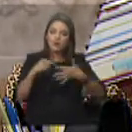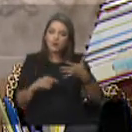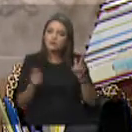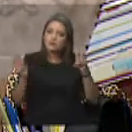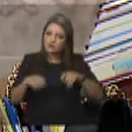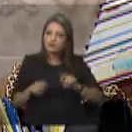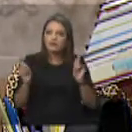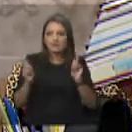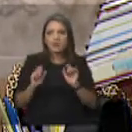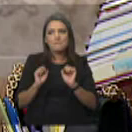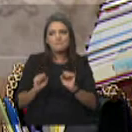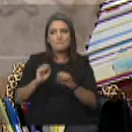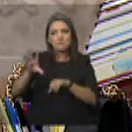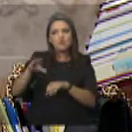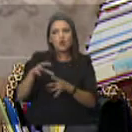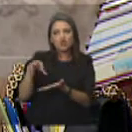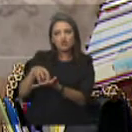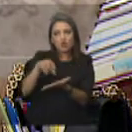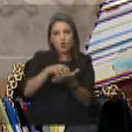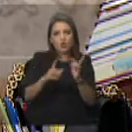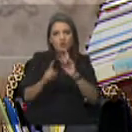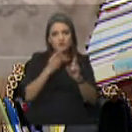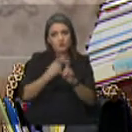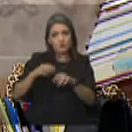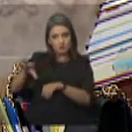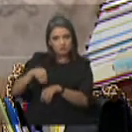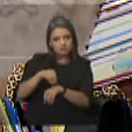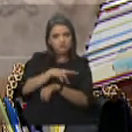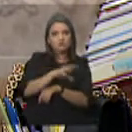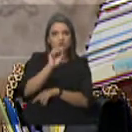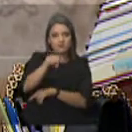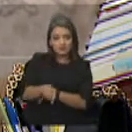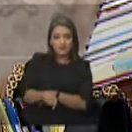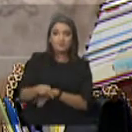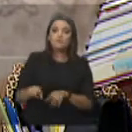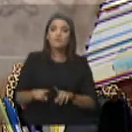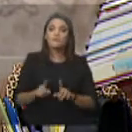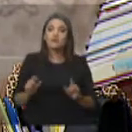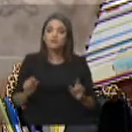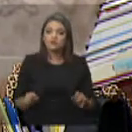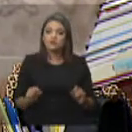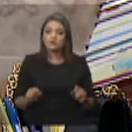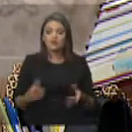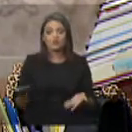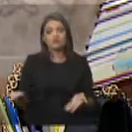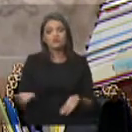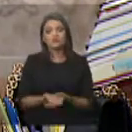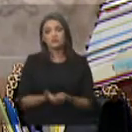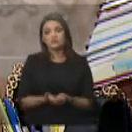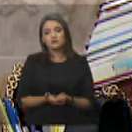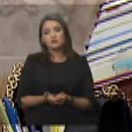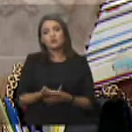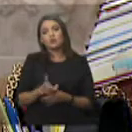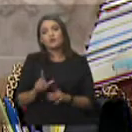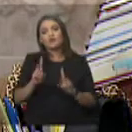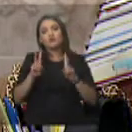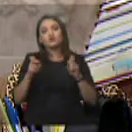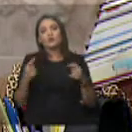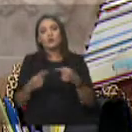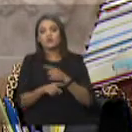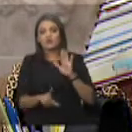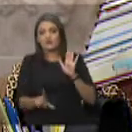de dados pessoais entre órgãos da administração pública. Não se questiona, nas ações sob análise, a constitucionalidade da